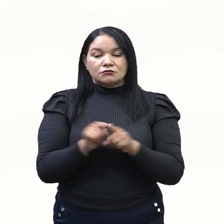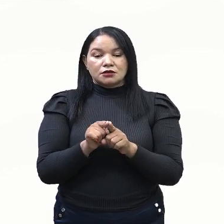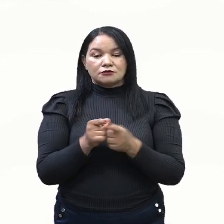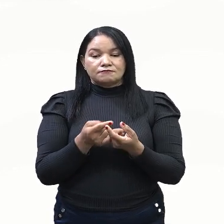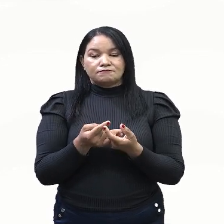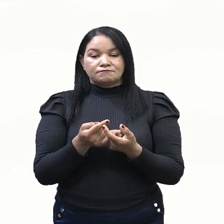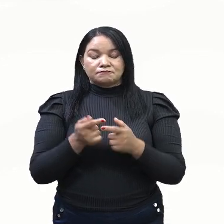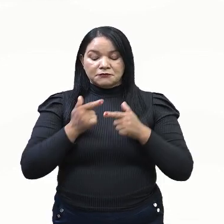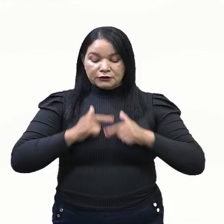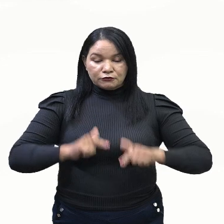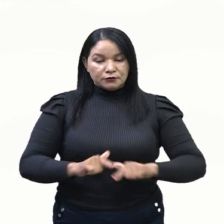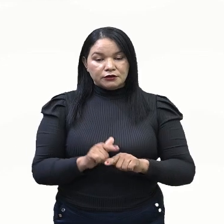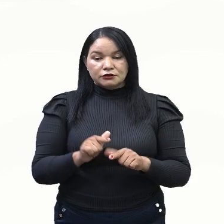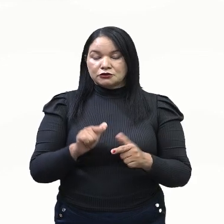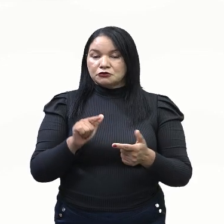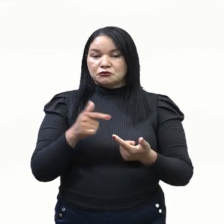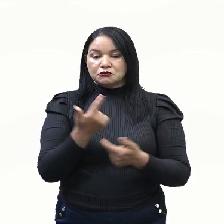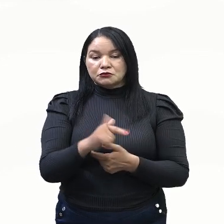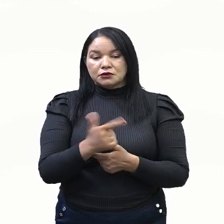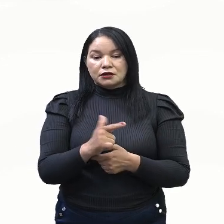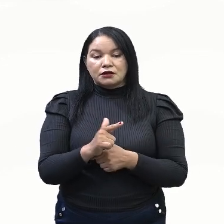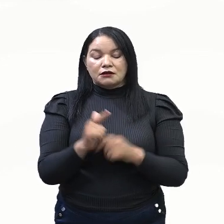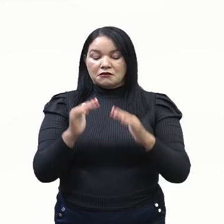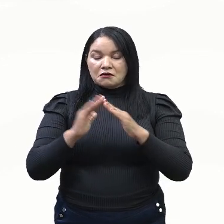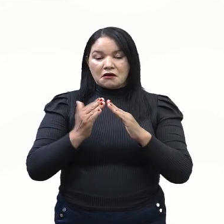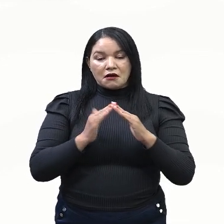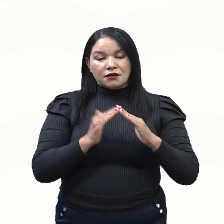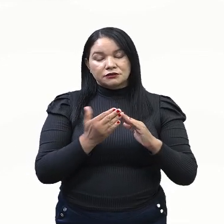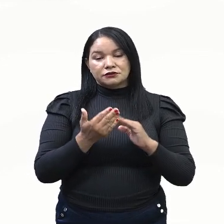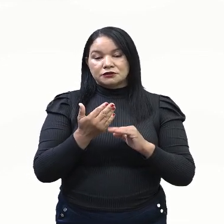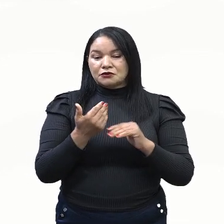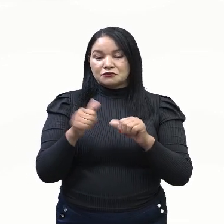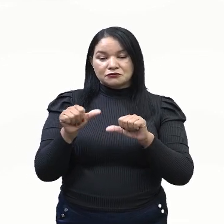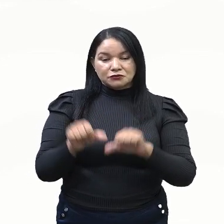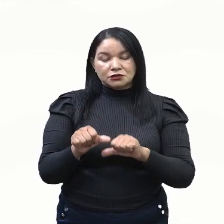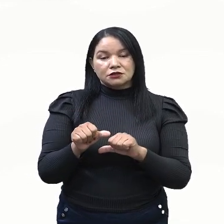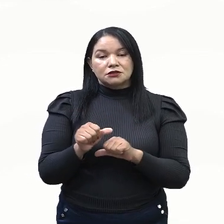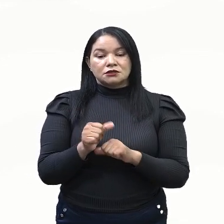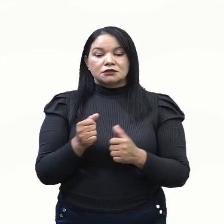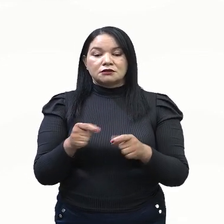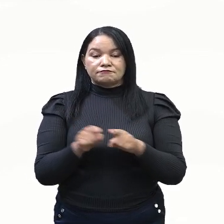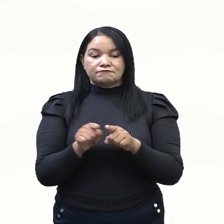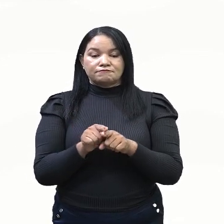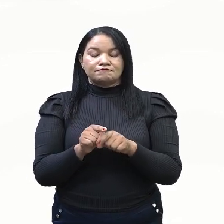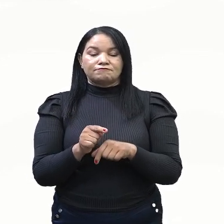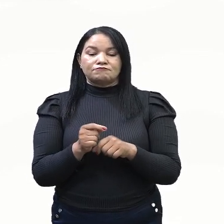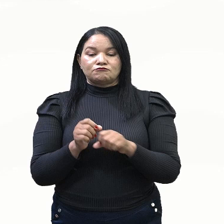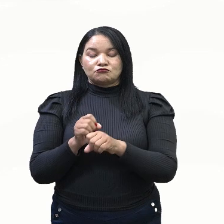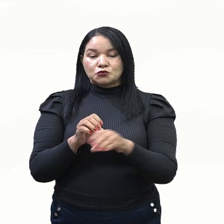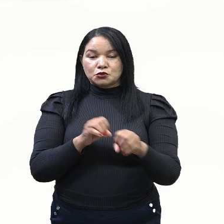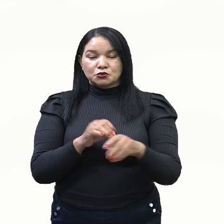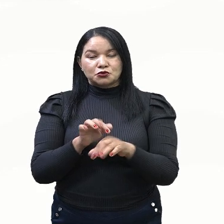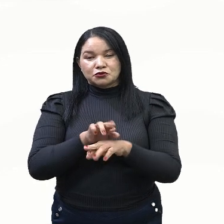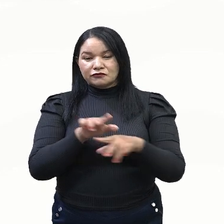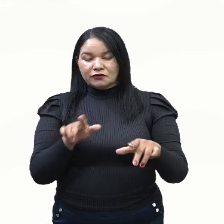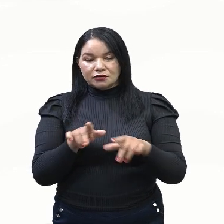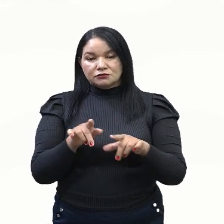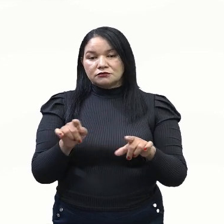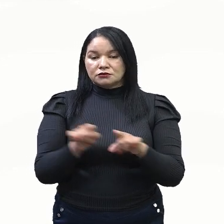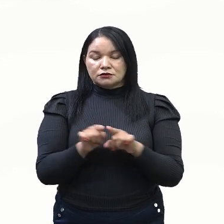higiene, como de moradia, de alimentação. Então, todos esses fatores, elencados vai ocasionar o